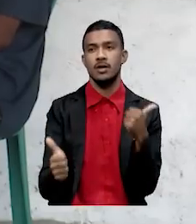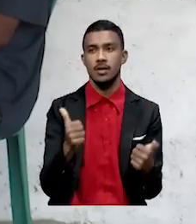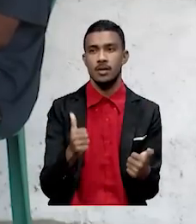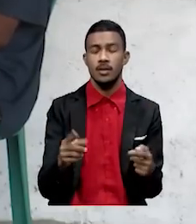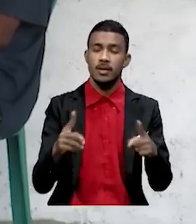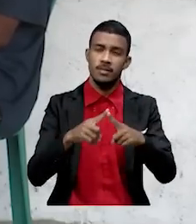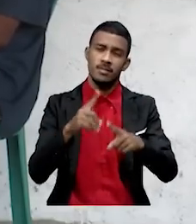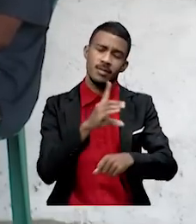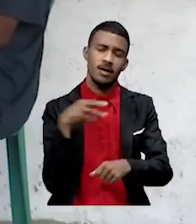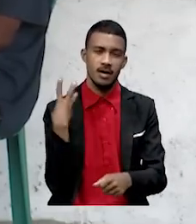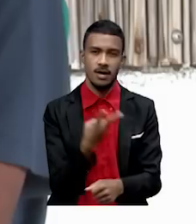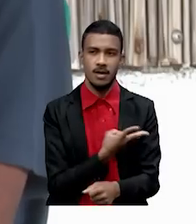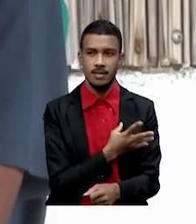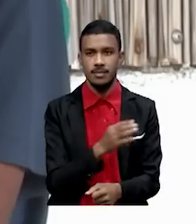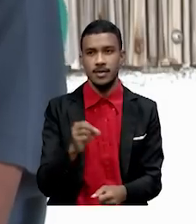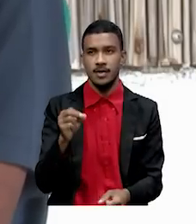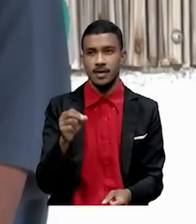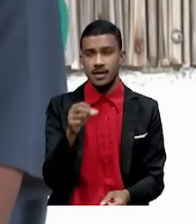com ambe verificação